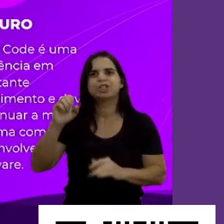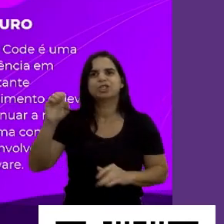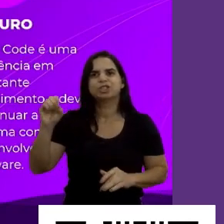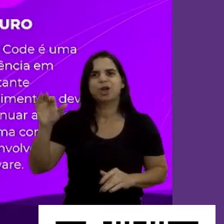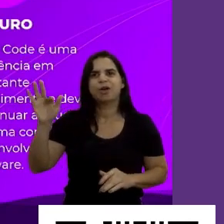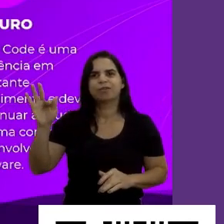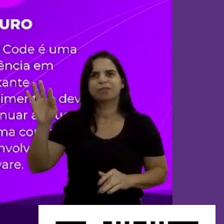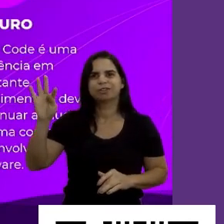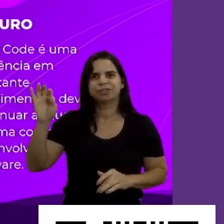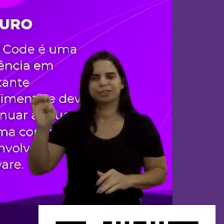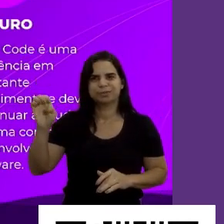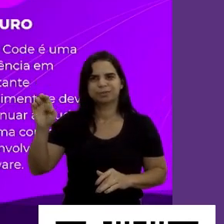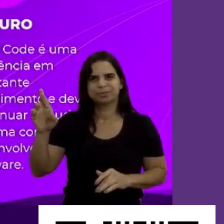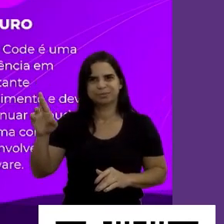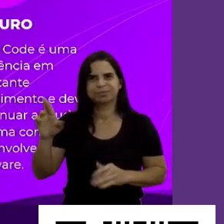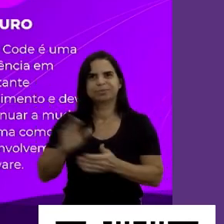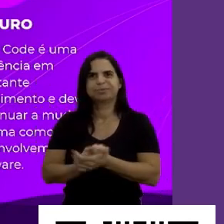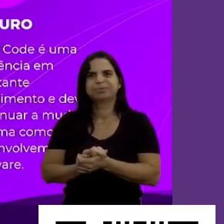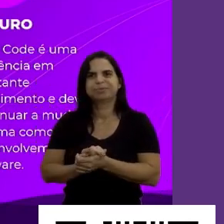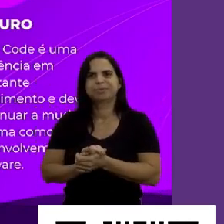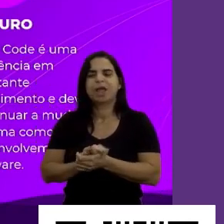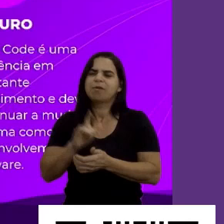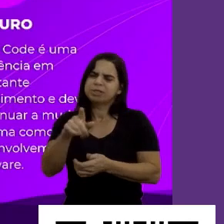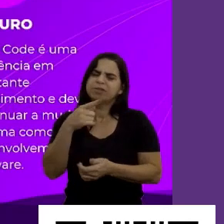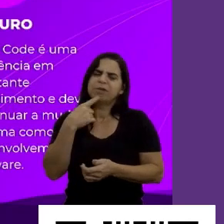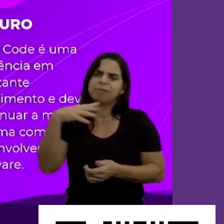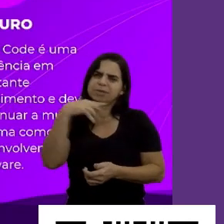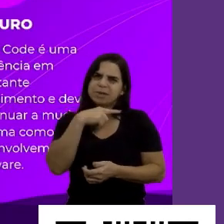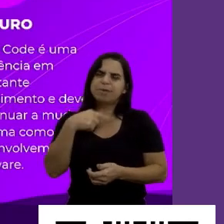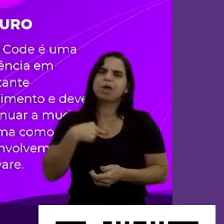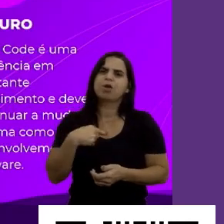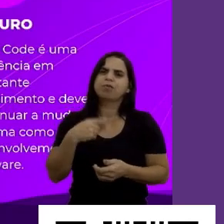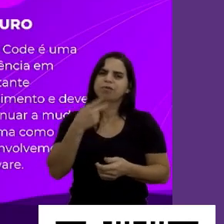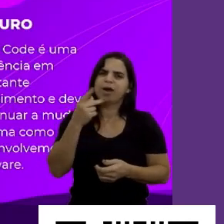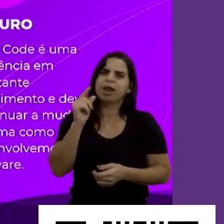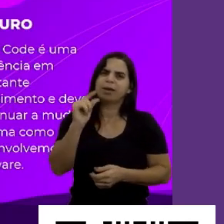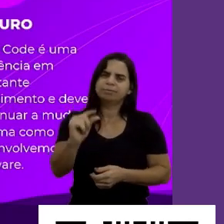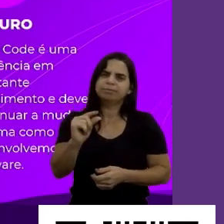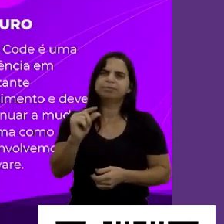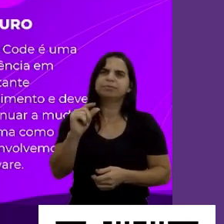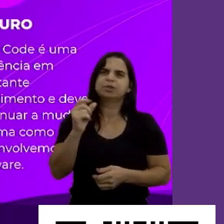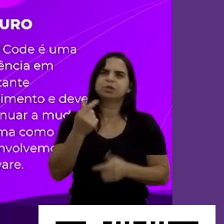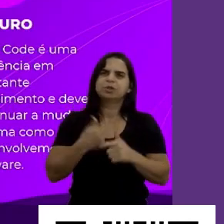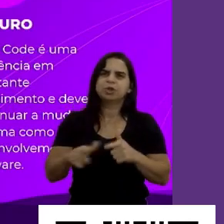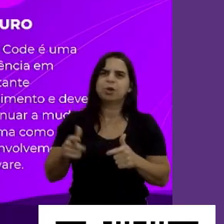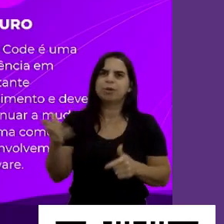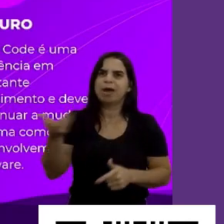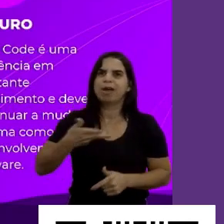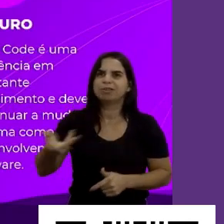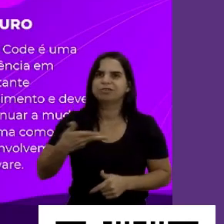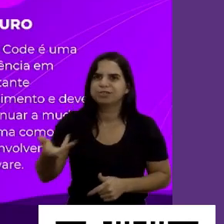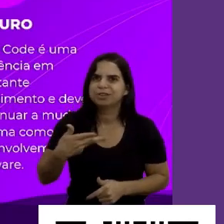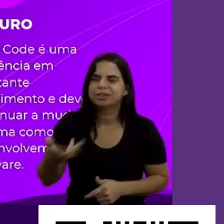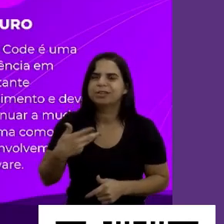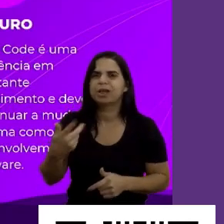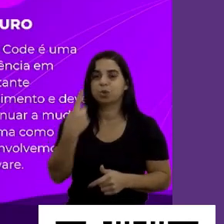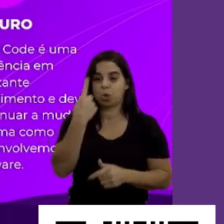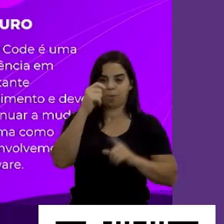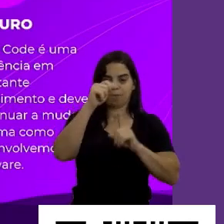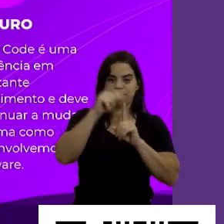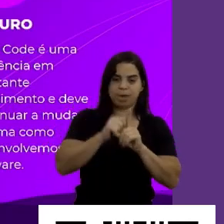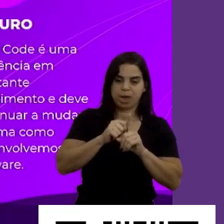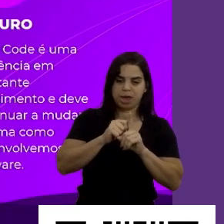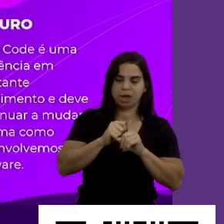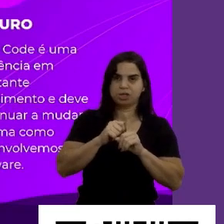simplicidade e agilidade até porque se eu em um mês e meio eu imprimi e coloquei a ideia para o mercado